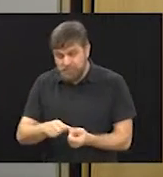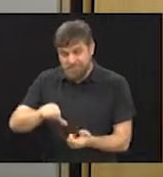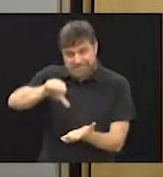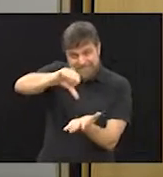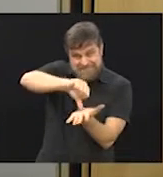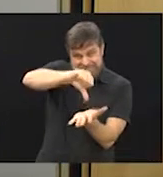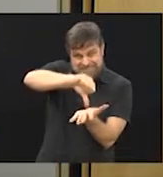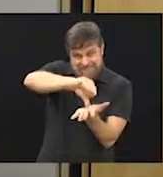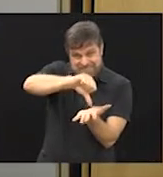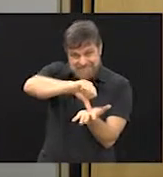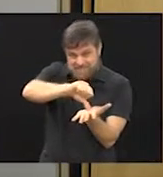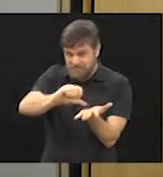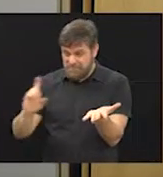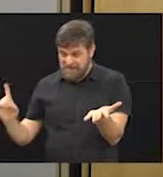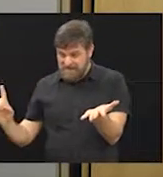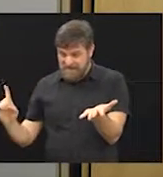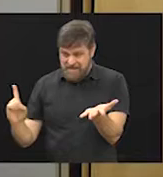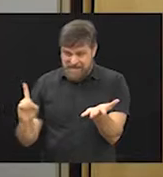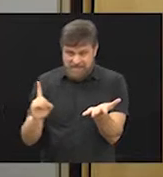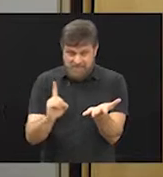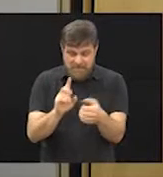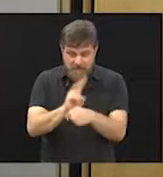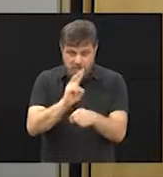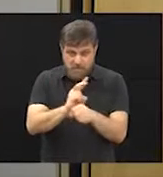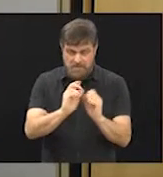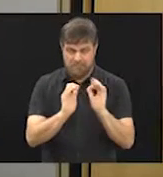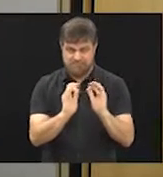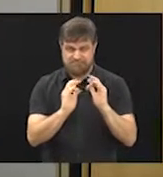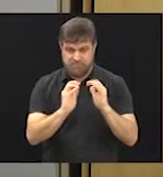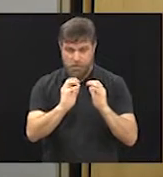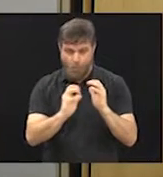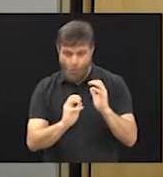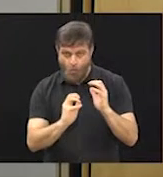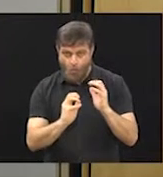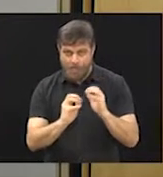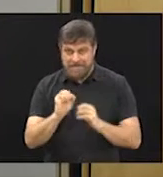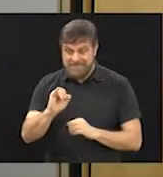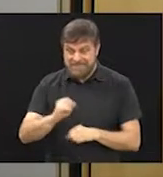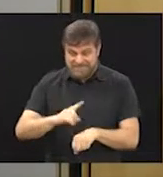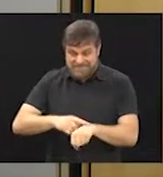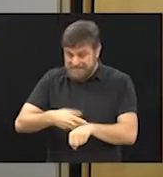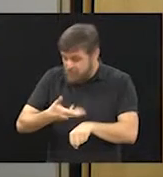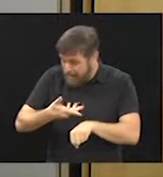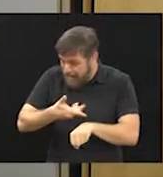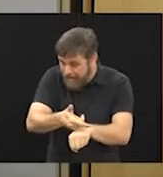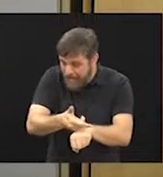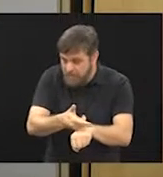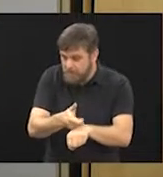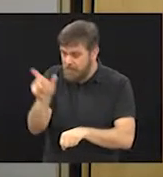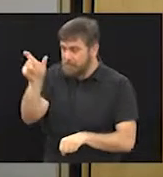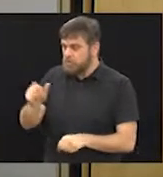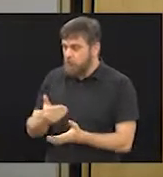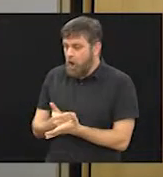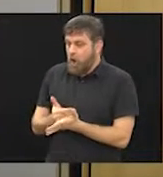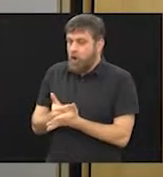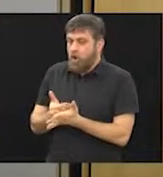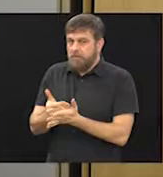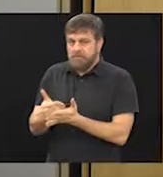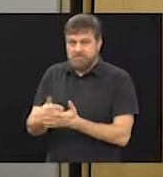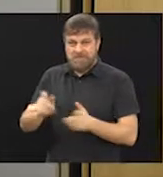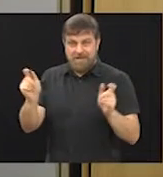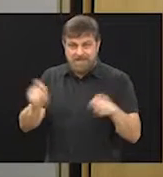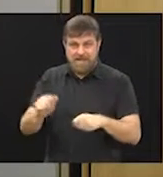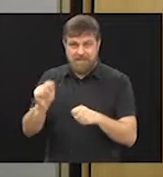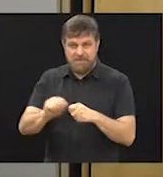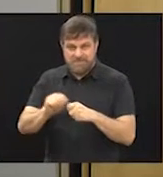centros, o acidente vascular cerebral, quando você chega com pouco tempo do início dos sintomas, você pode